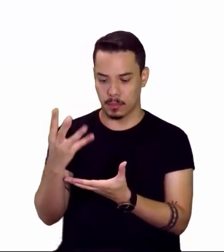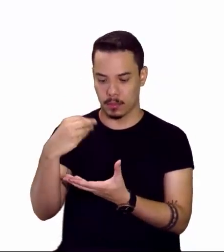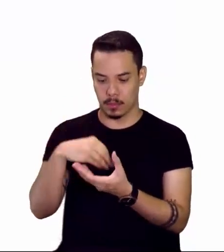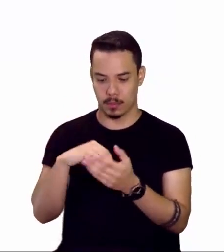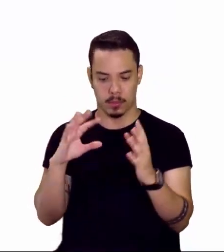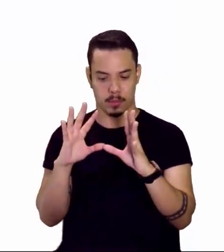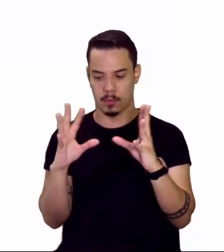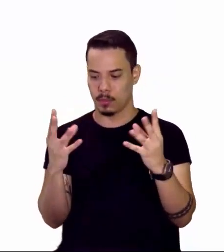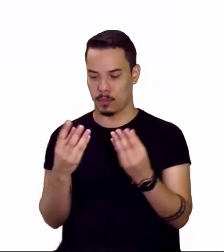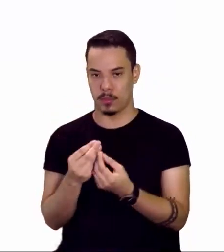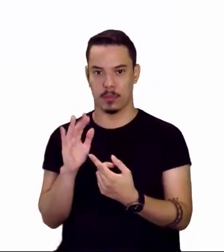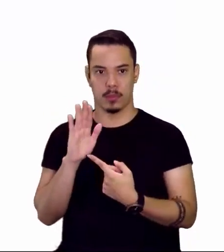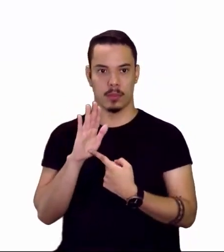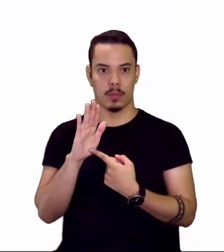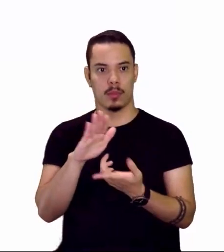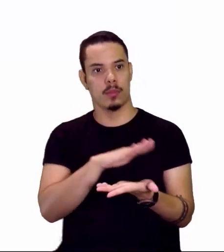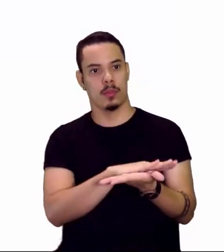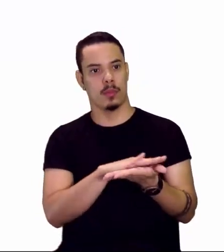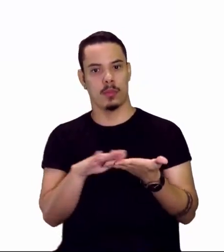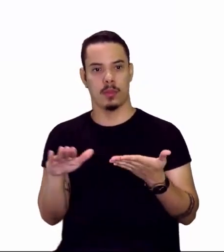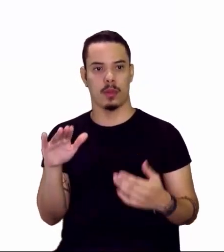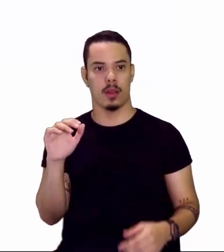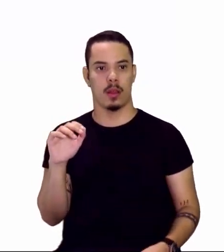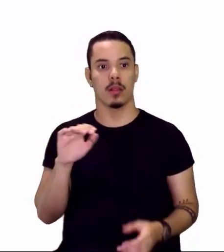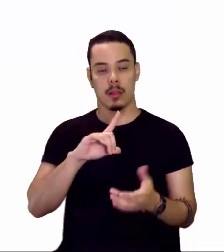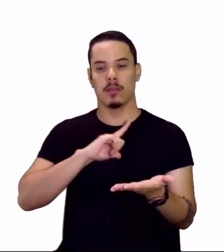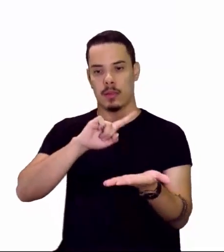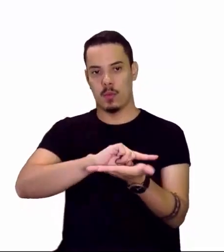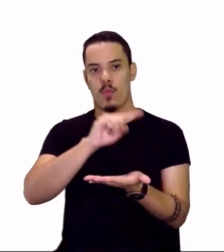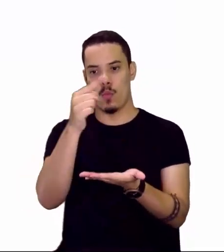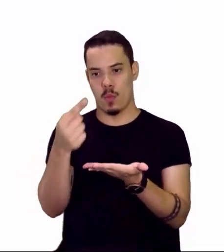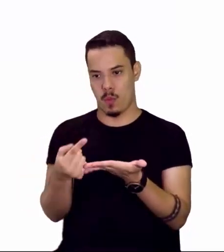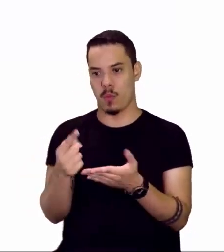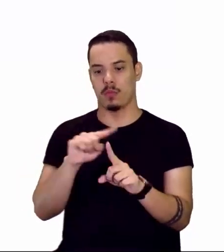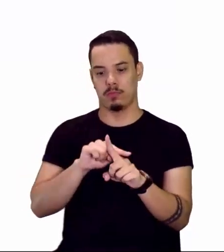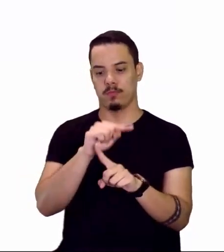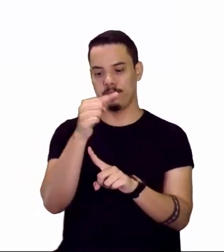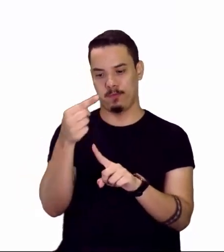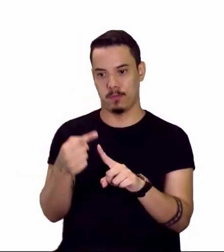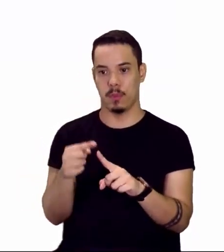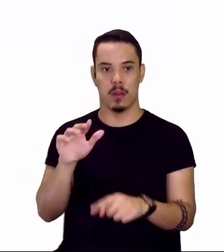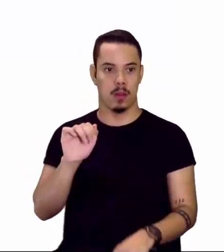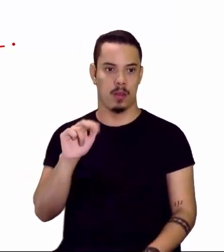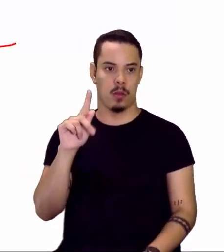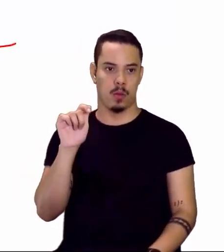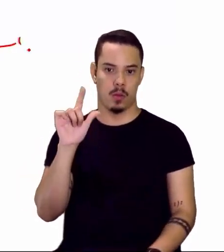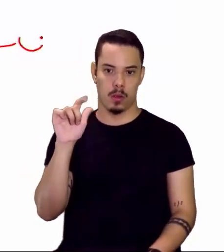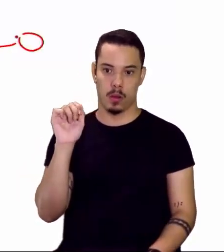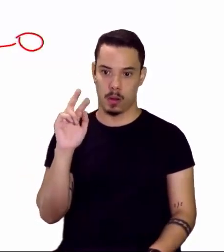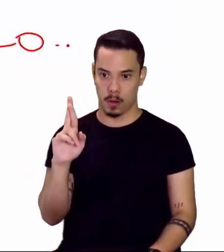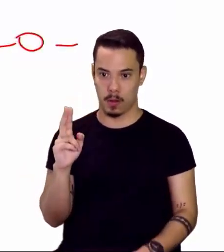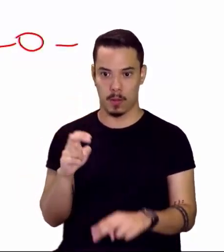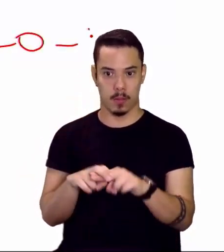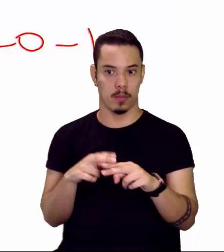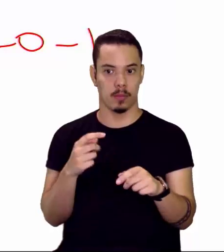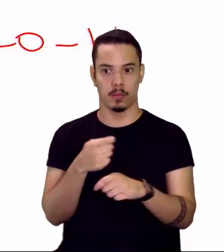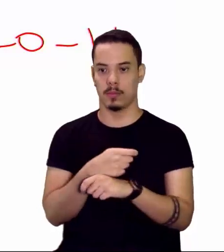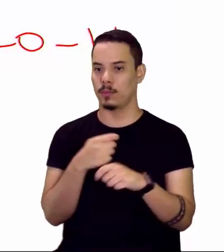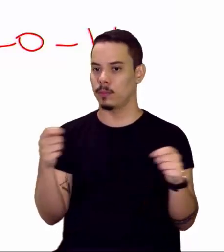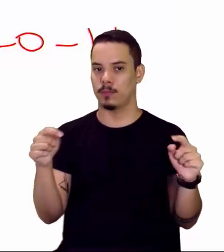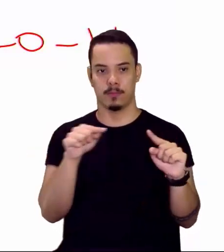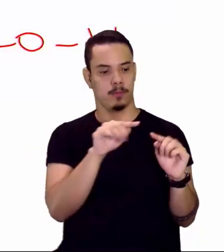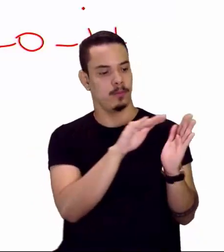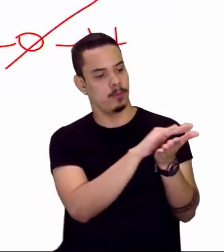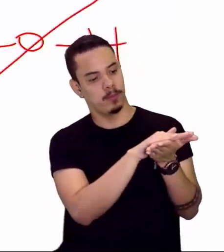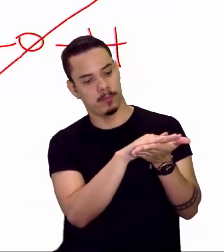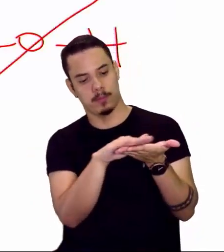geometria angular. Então, jamais a molécula da água poderia ser